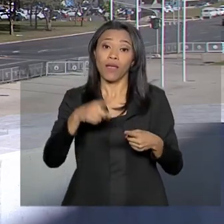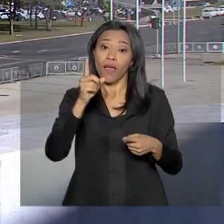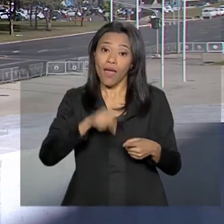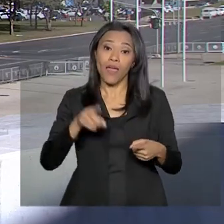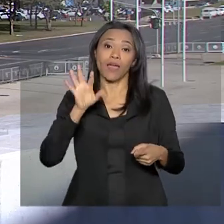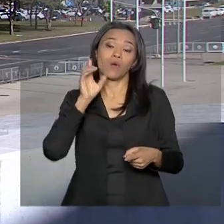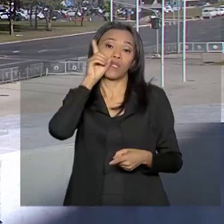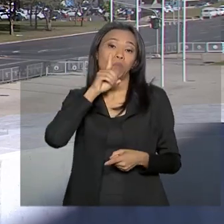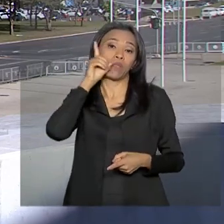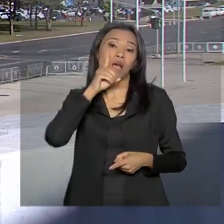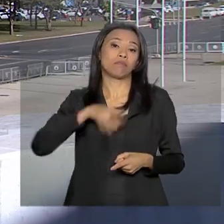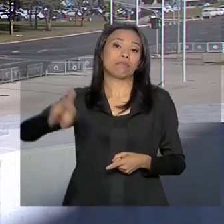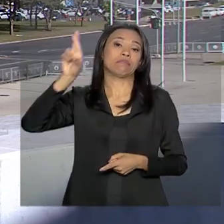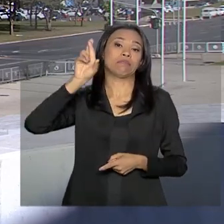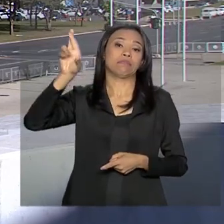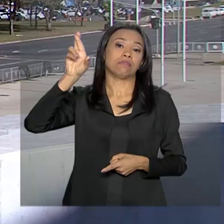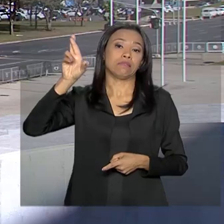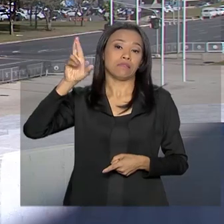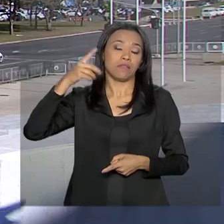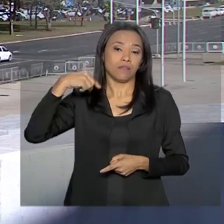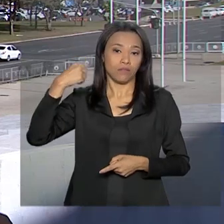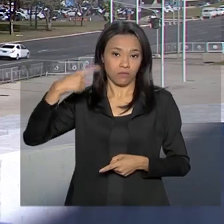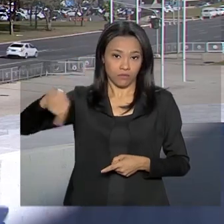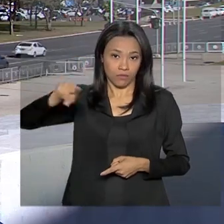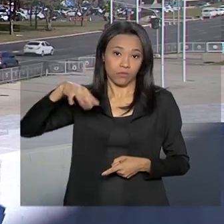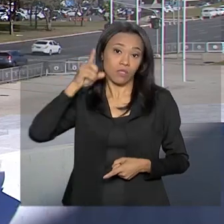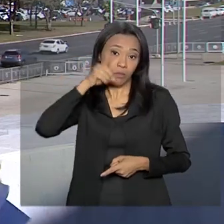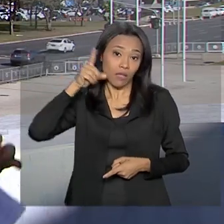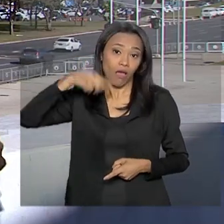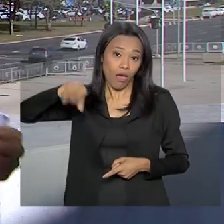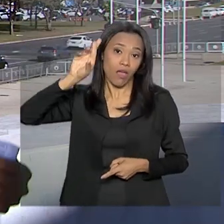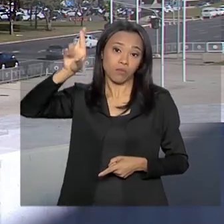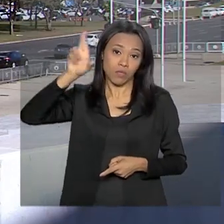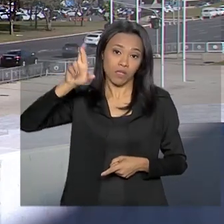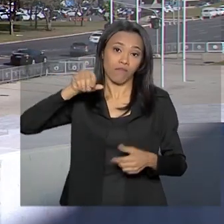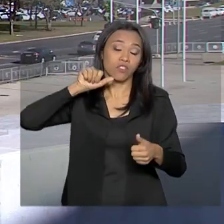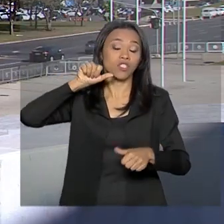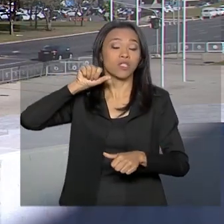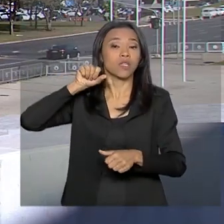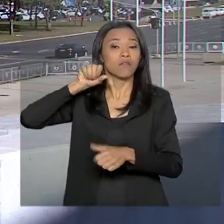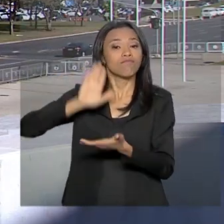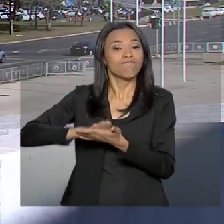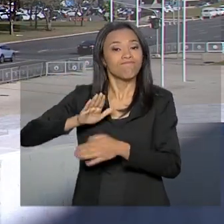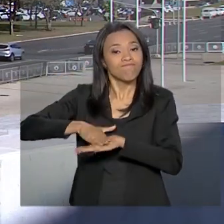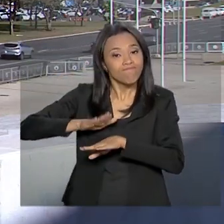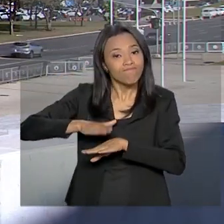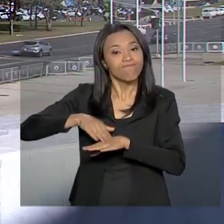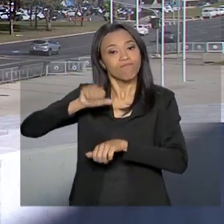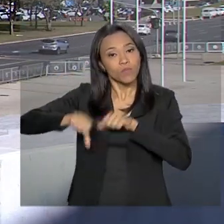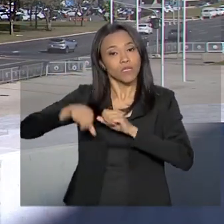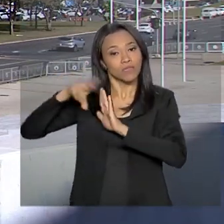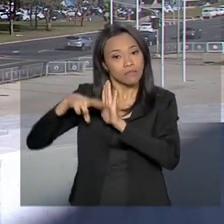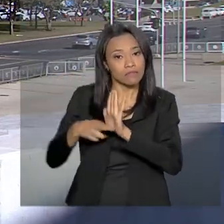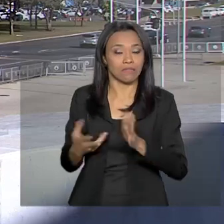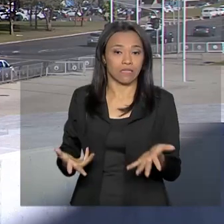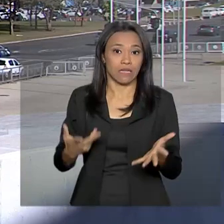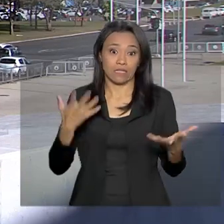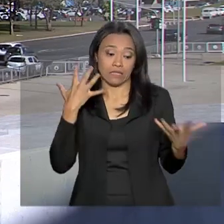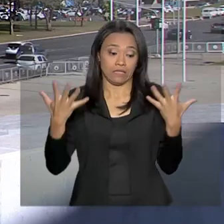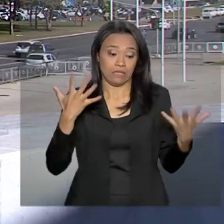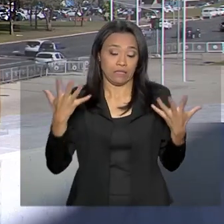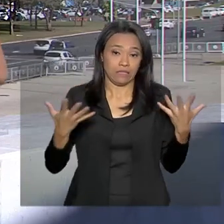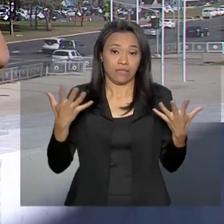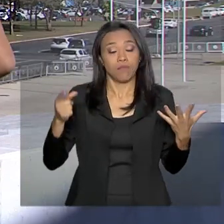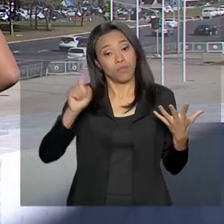deputados a responsabilidade de reformar aí as suas previdências. E a gente sabe que esse é um tema impopular, que mexe ali